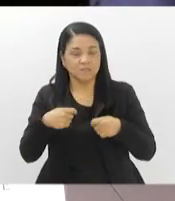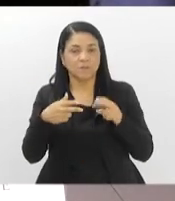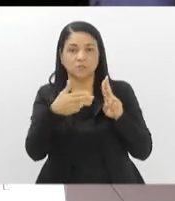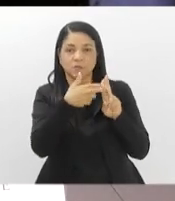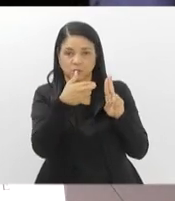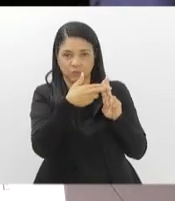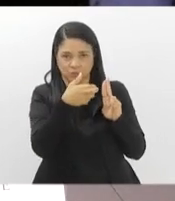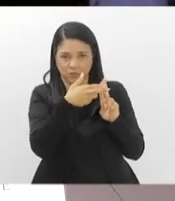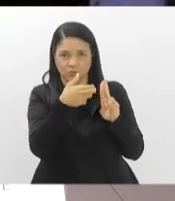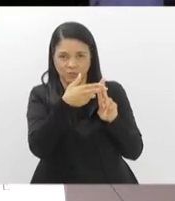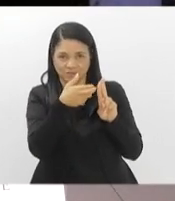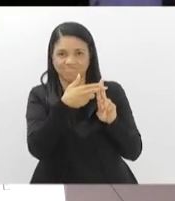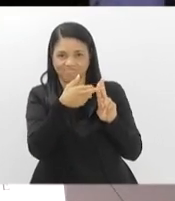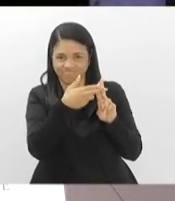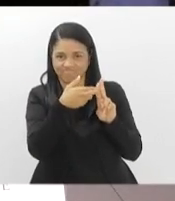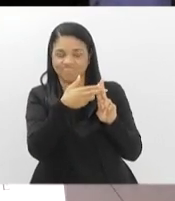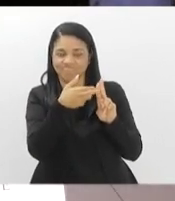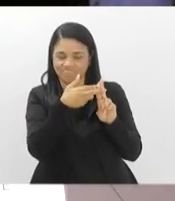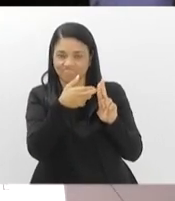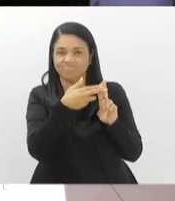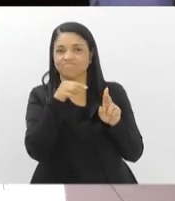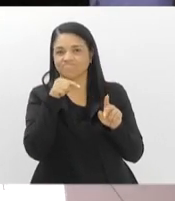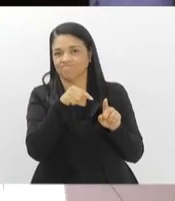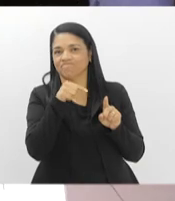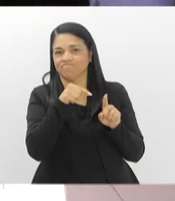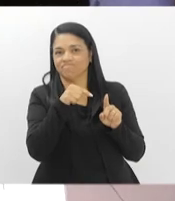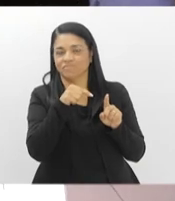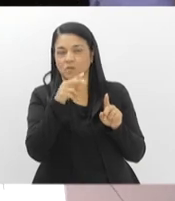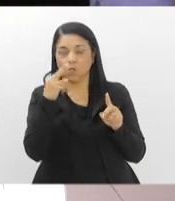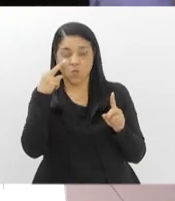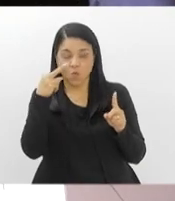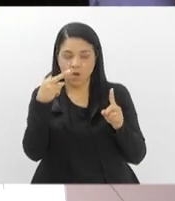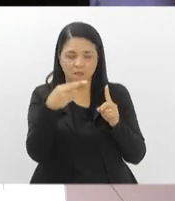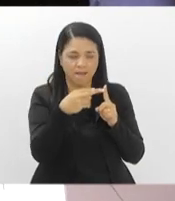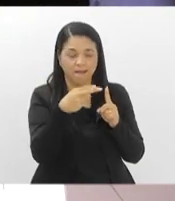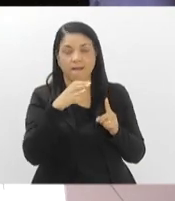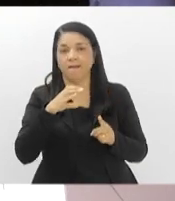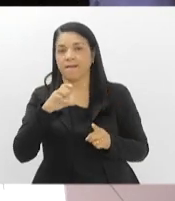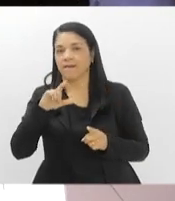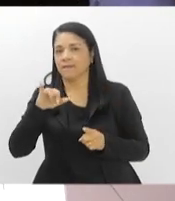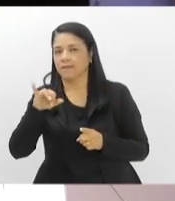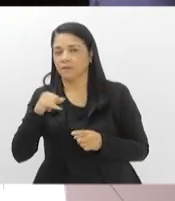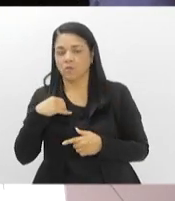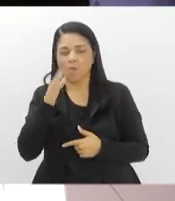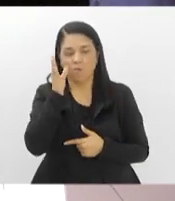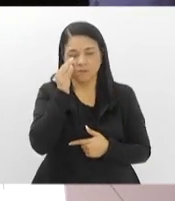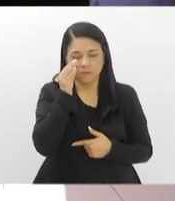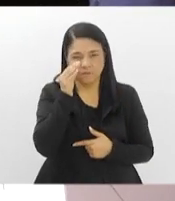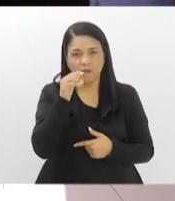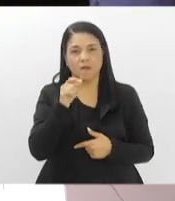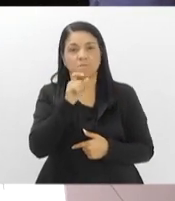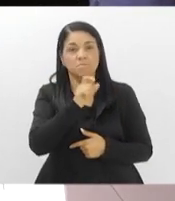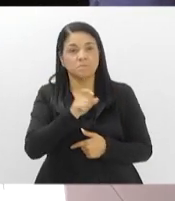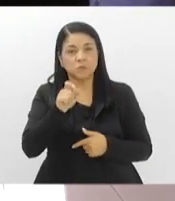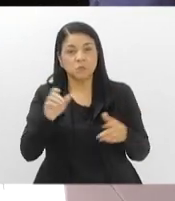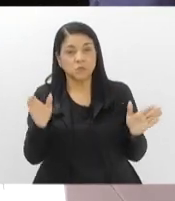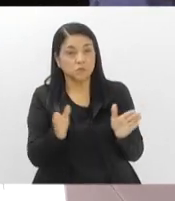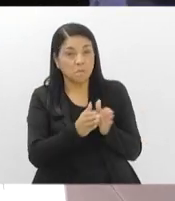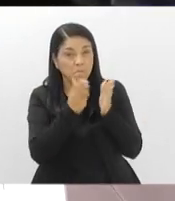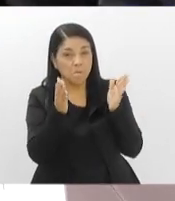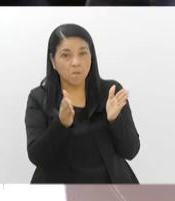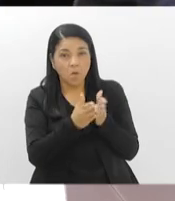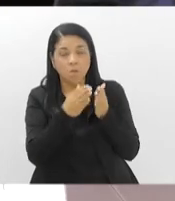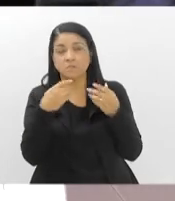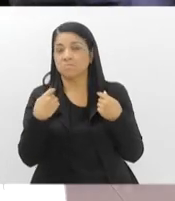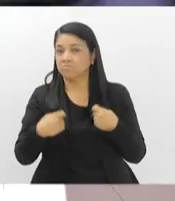SUS esse aí precisamos falar ter um olhar clínico observar bem que são as pessoas mais carentes as pessoas que